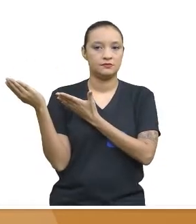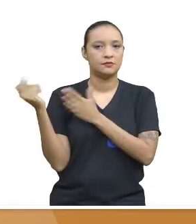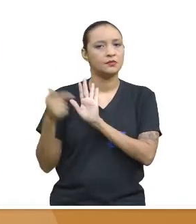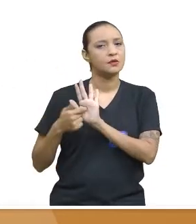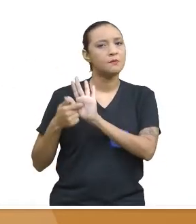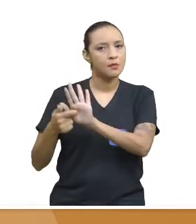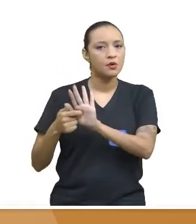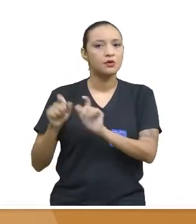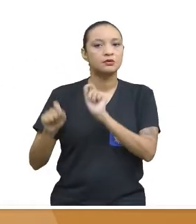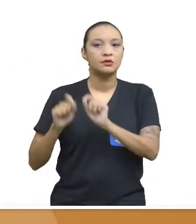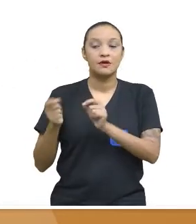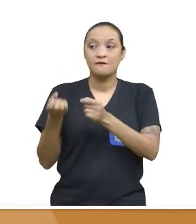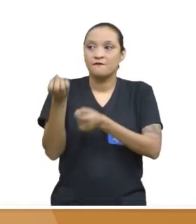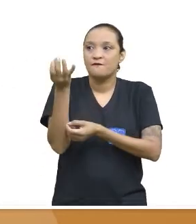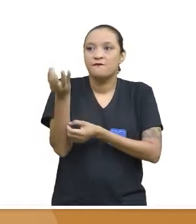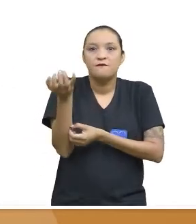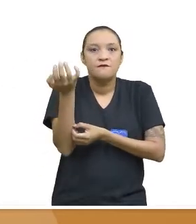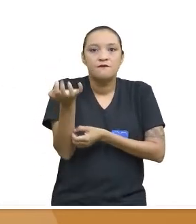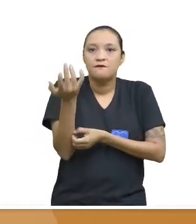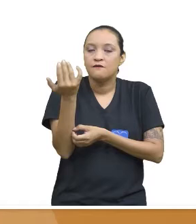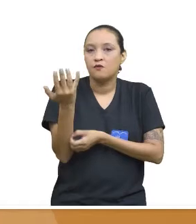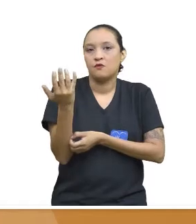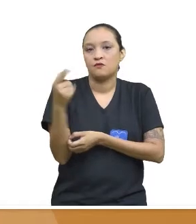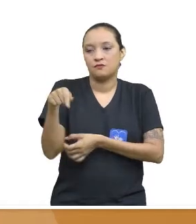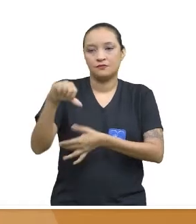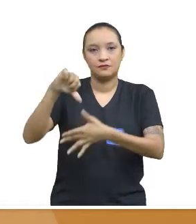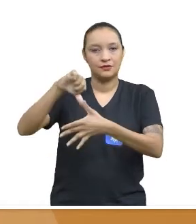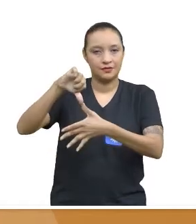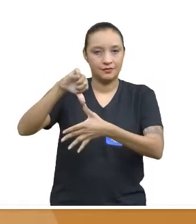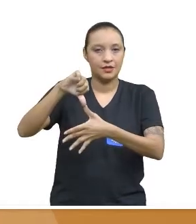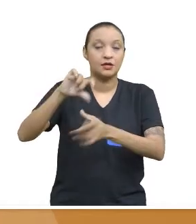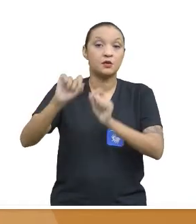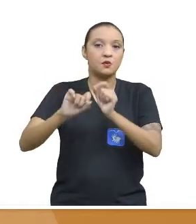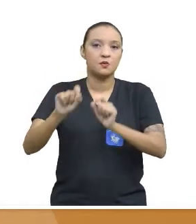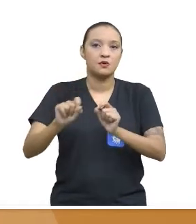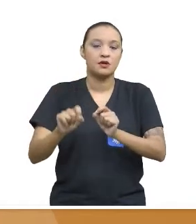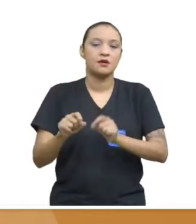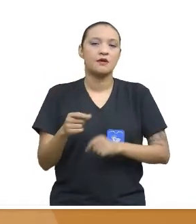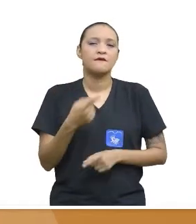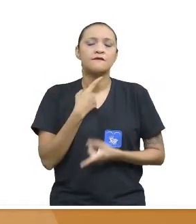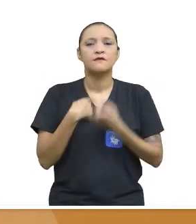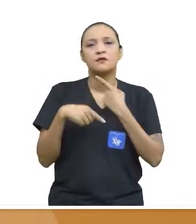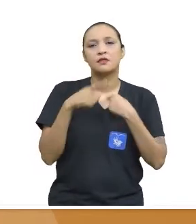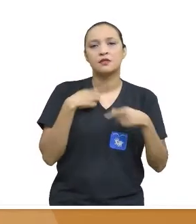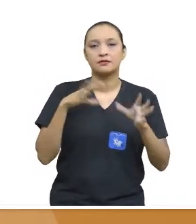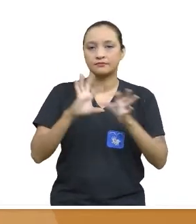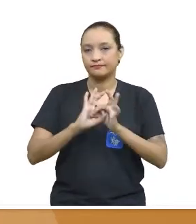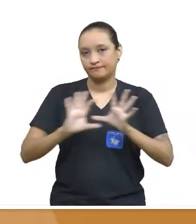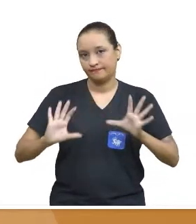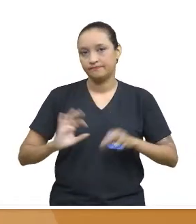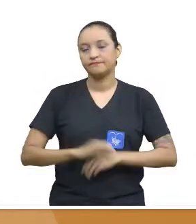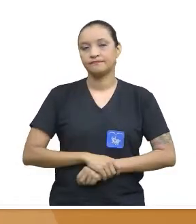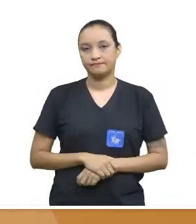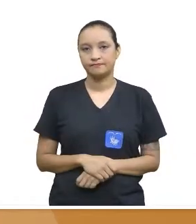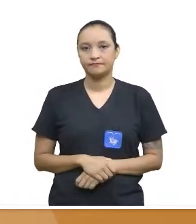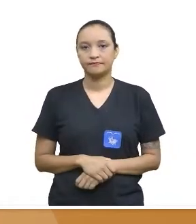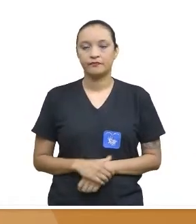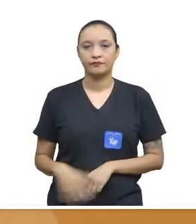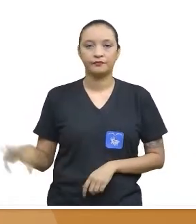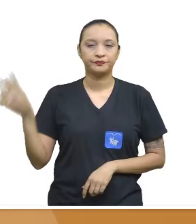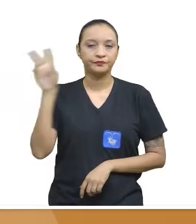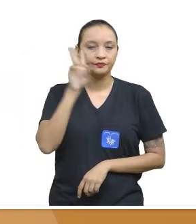Tocar fogo na América colonial espanhola com o quê? Com o desejo de liberdade. Lembrando